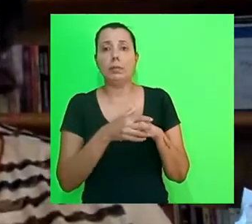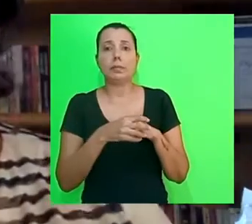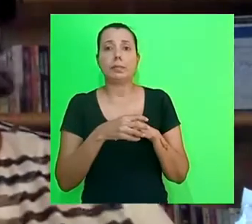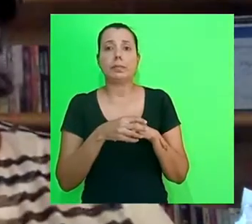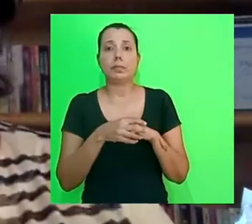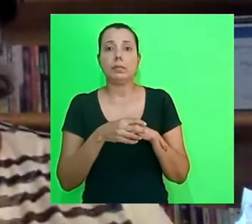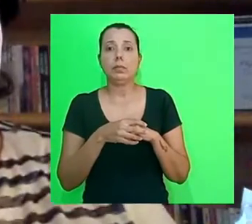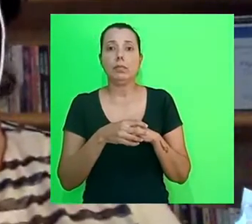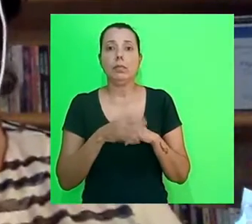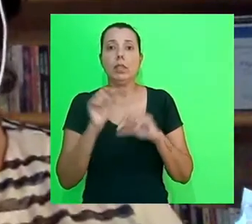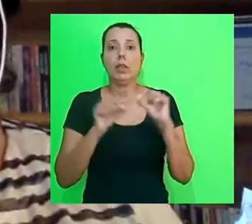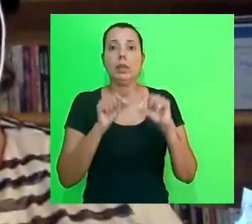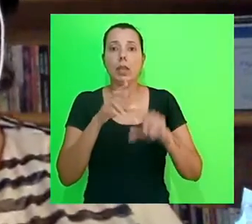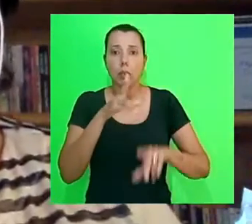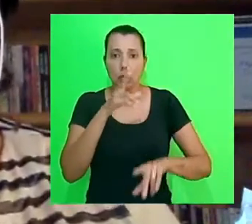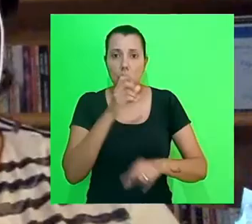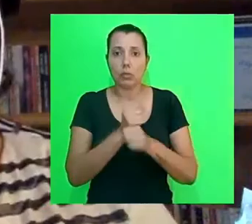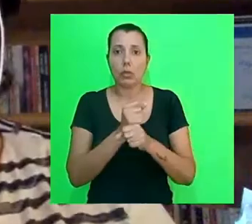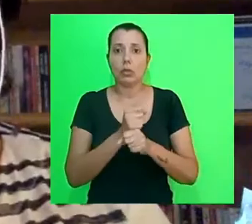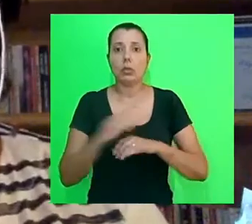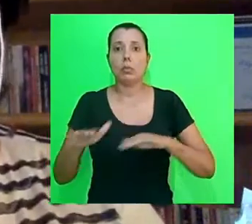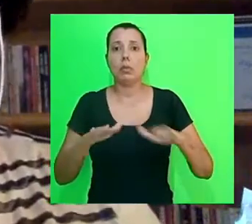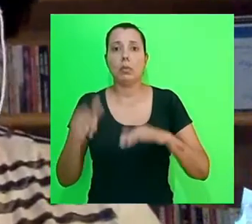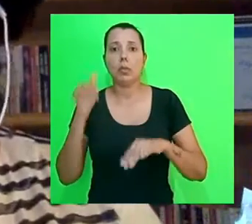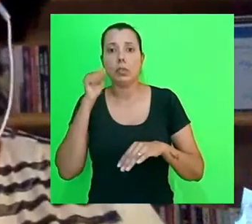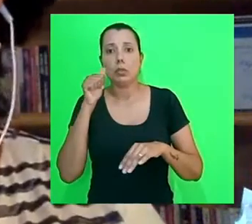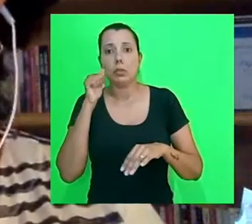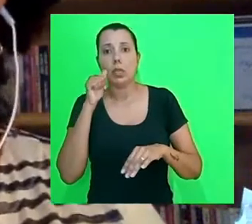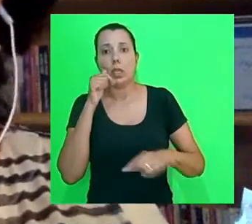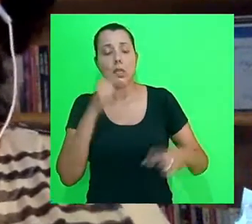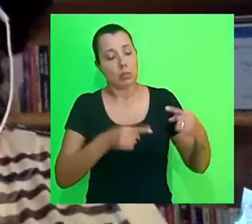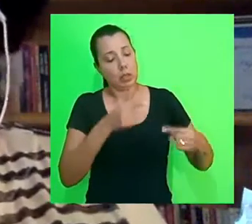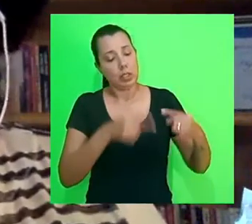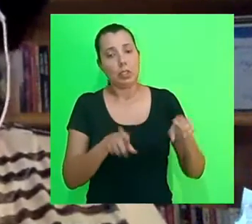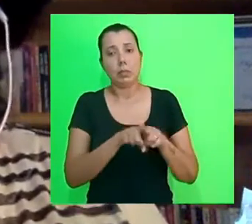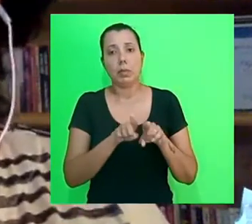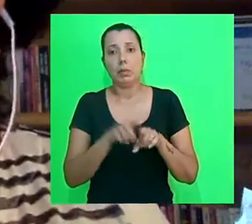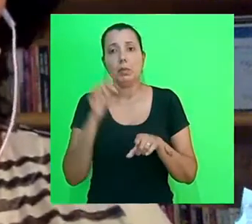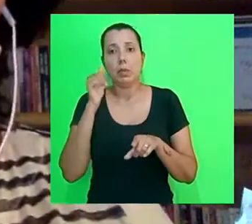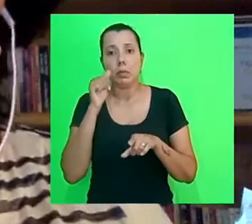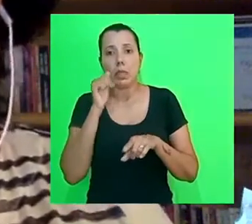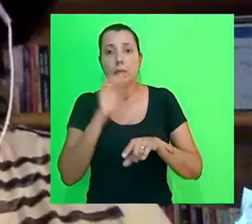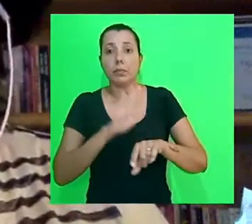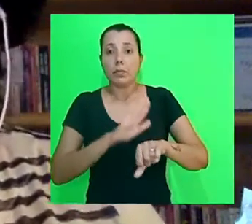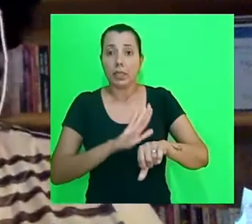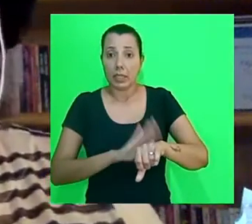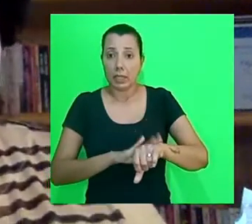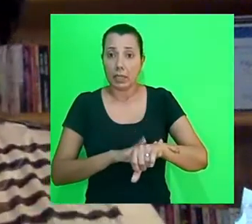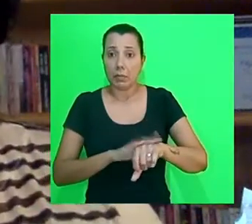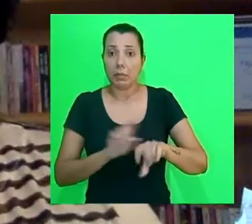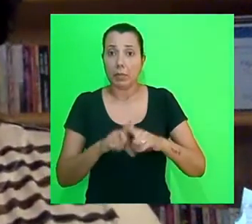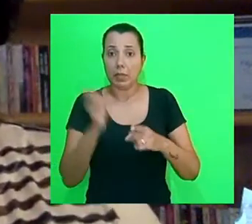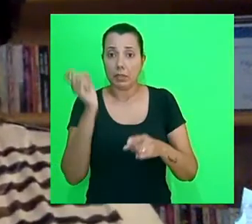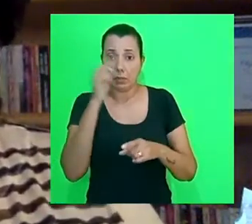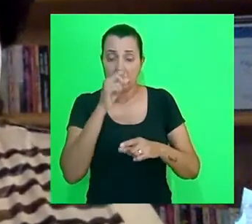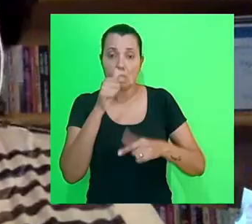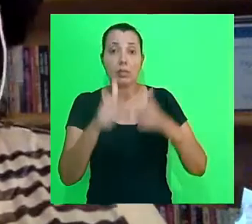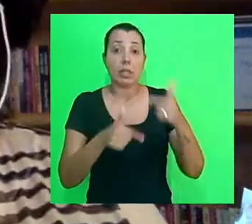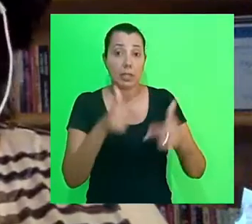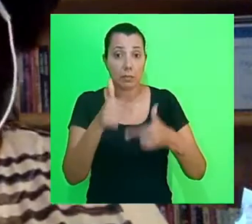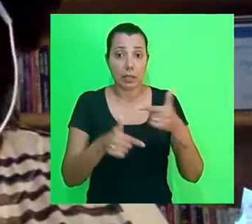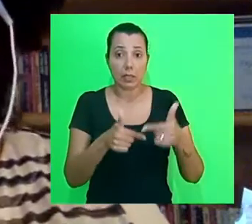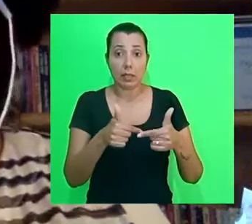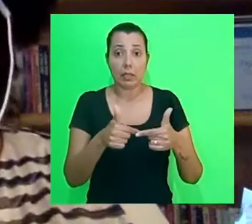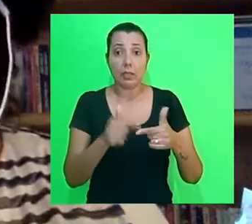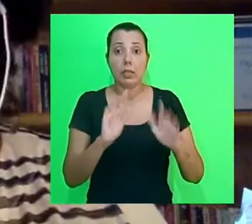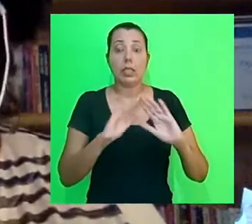a infância. A época que nós estávamos na Secretaria de Mulheres do Distrito Federal, nós conseguimos,